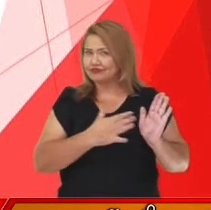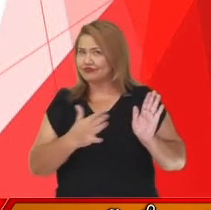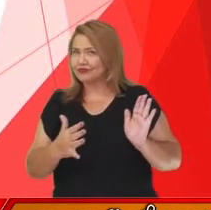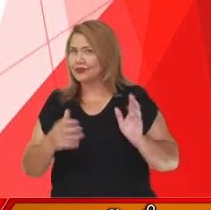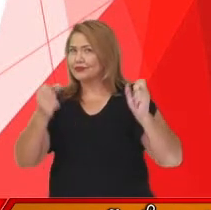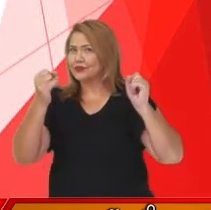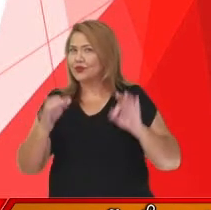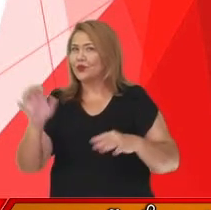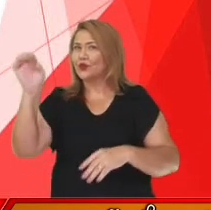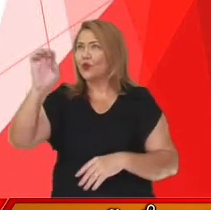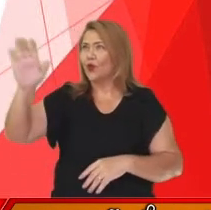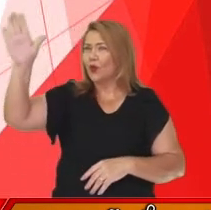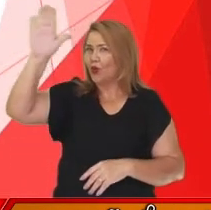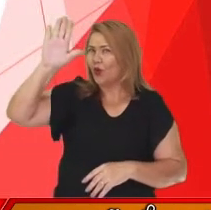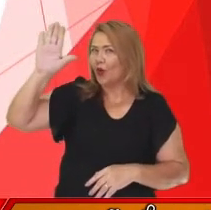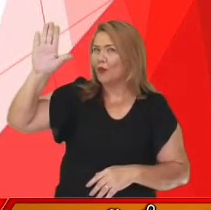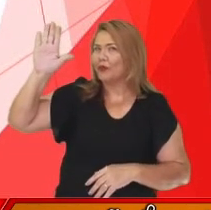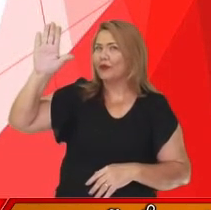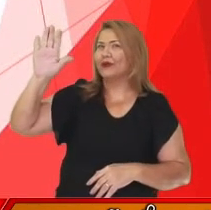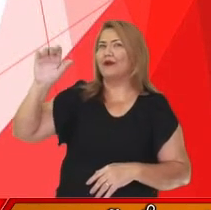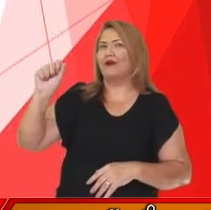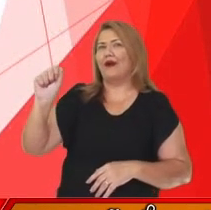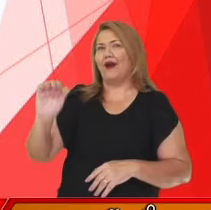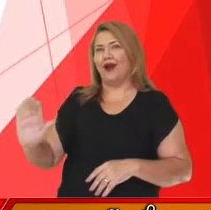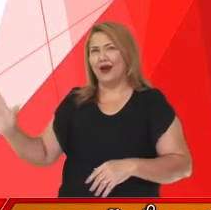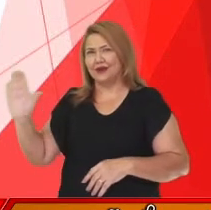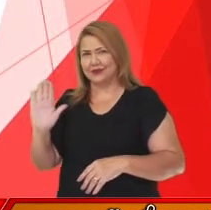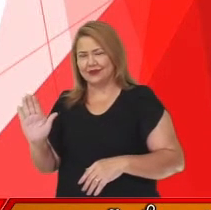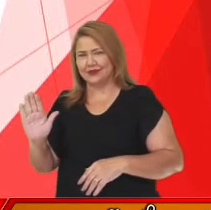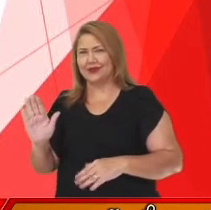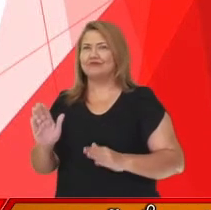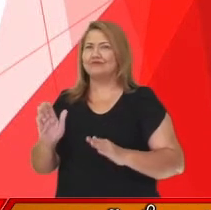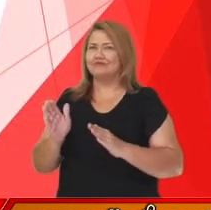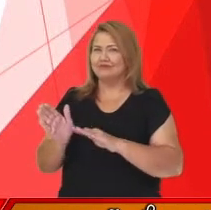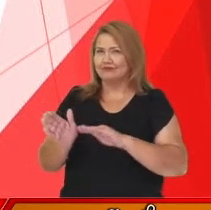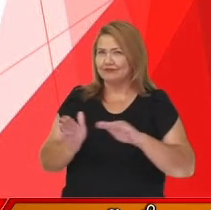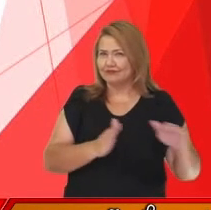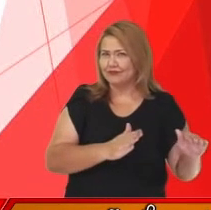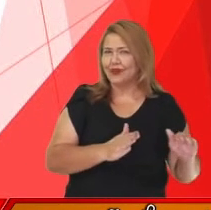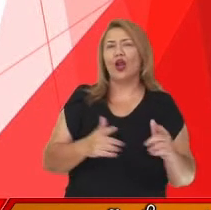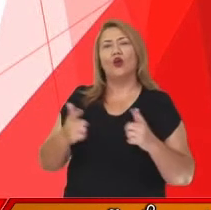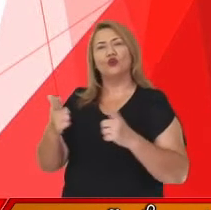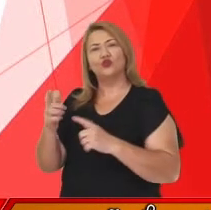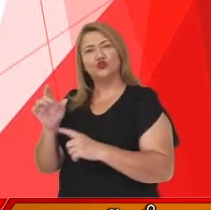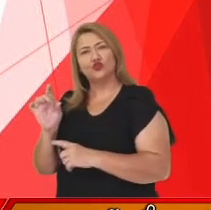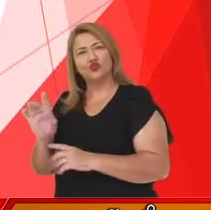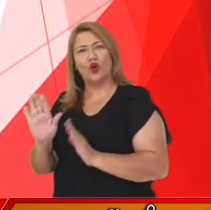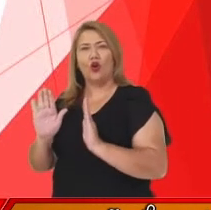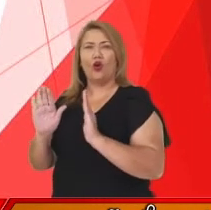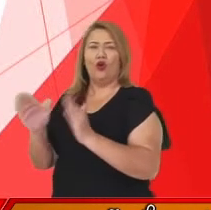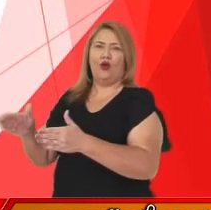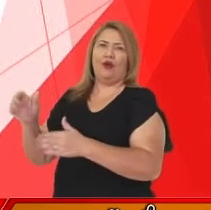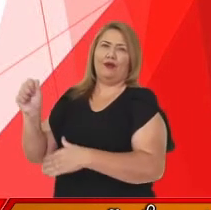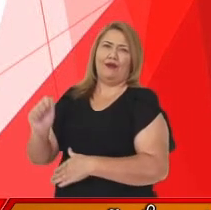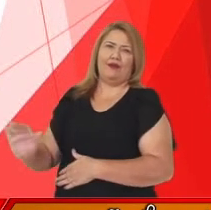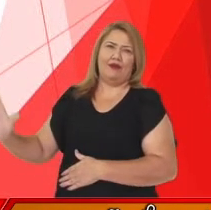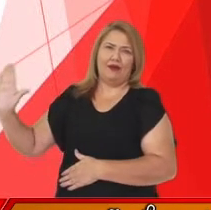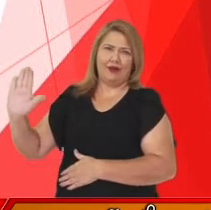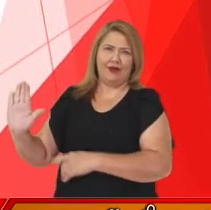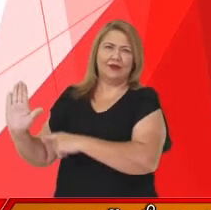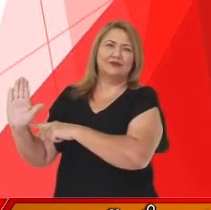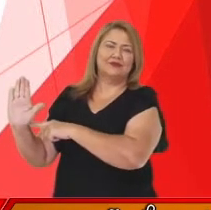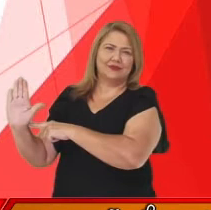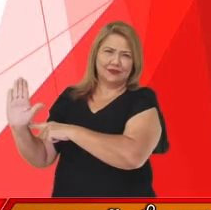vegetação que ocorrem na Europa e na Ásia partir de agora a gente fala de vegetações que ocorrem apenas